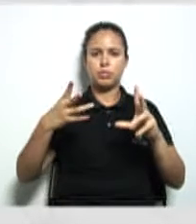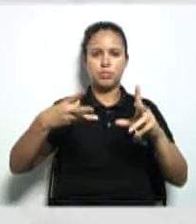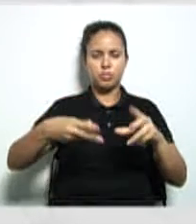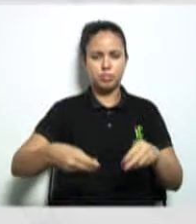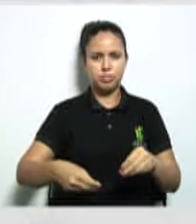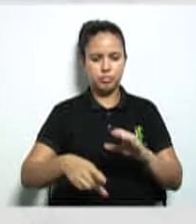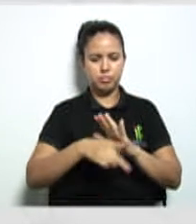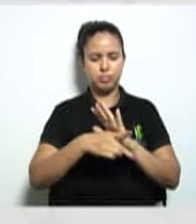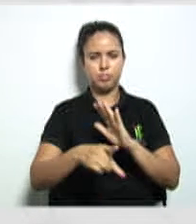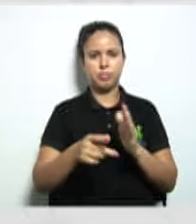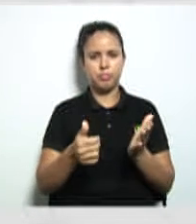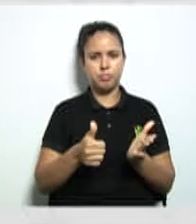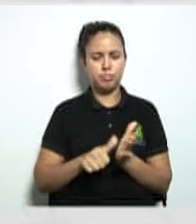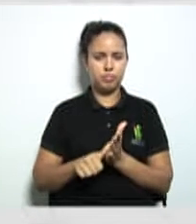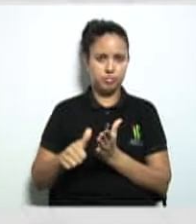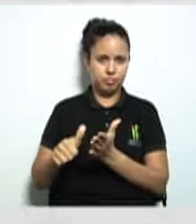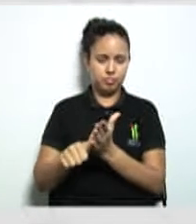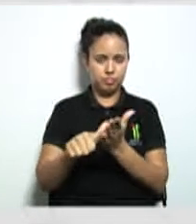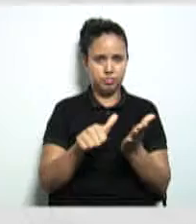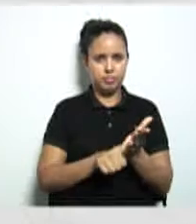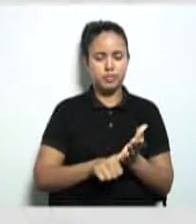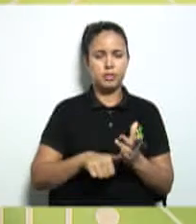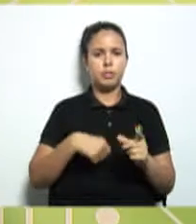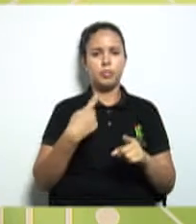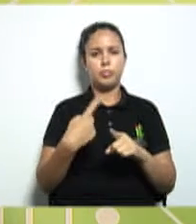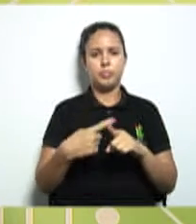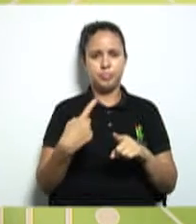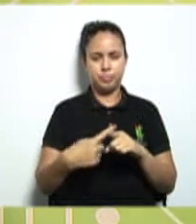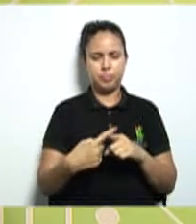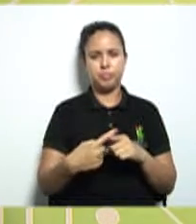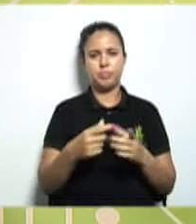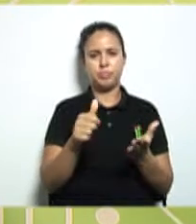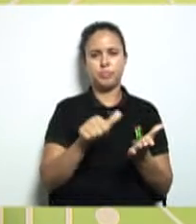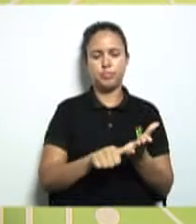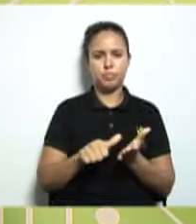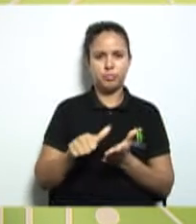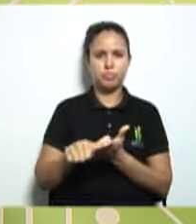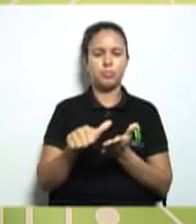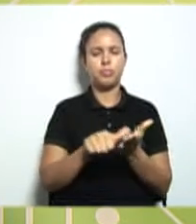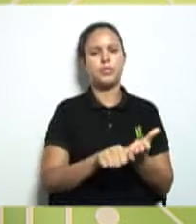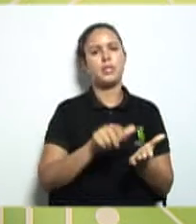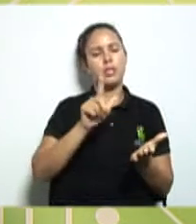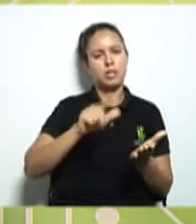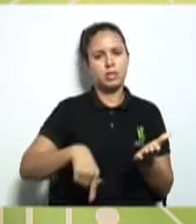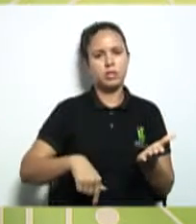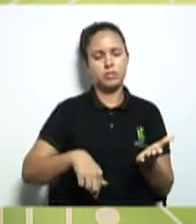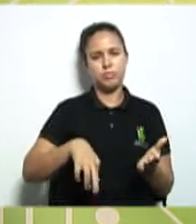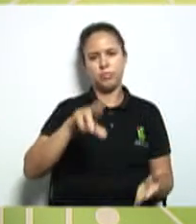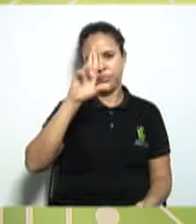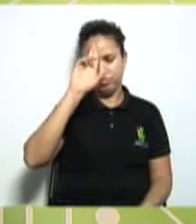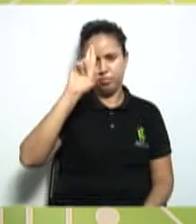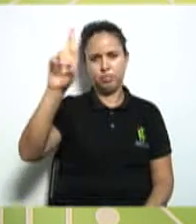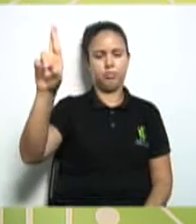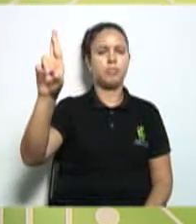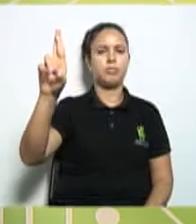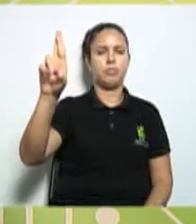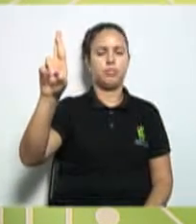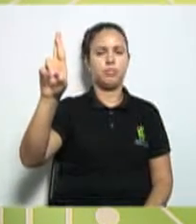os cooperados, porque os cooperados são os donos da